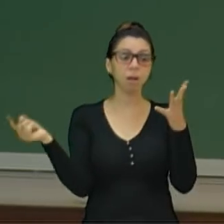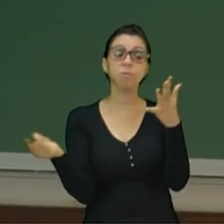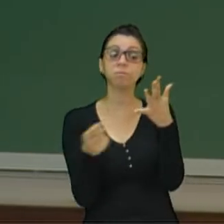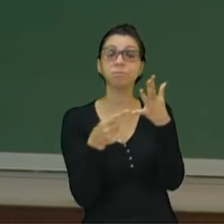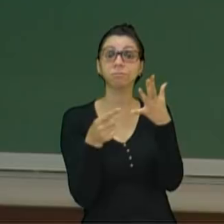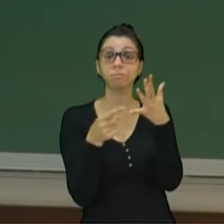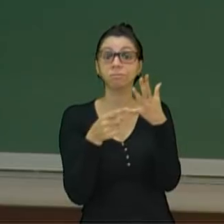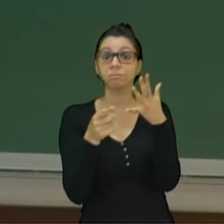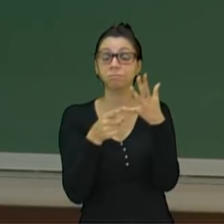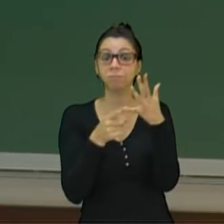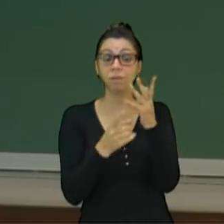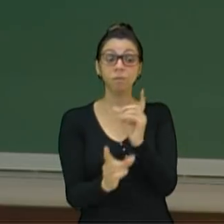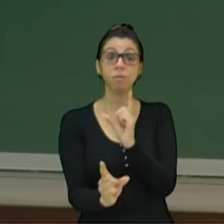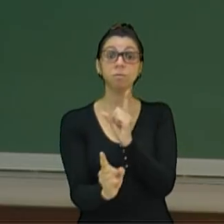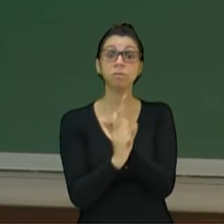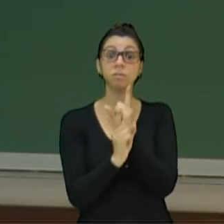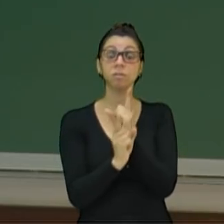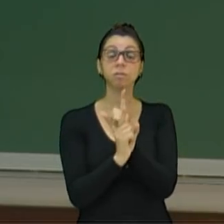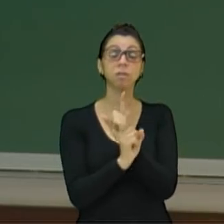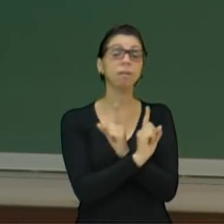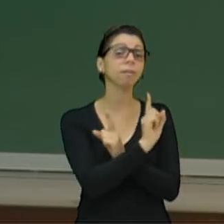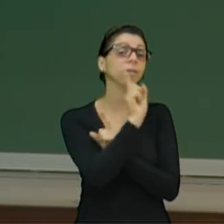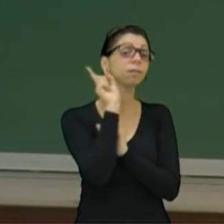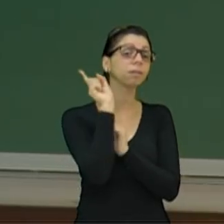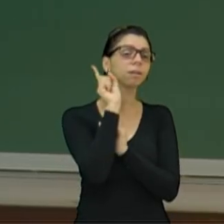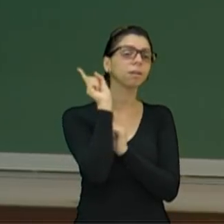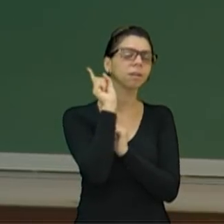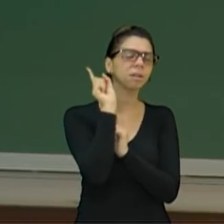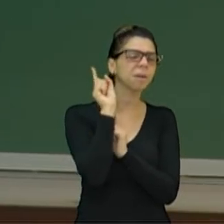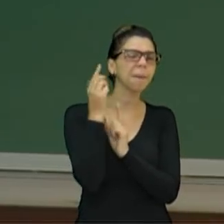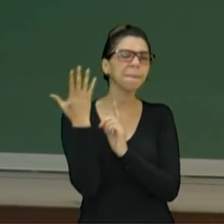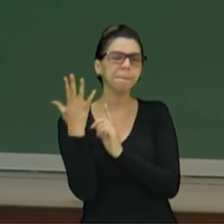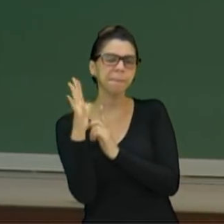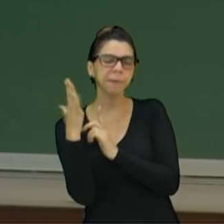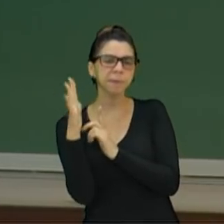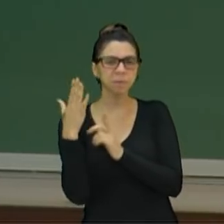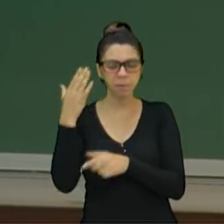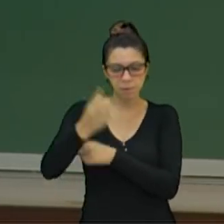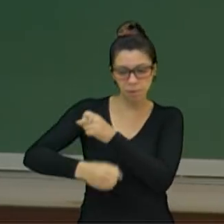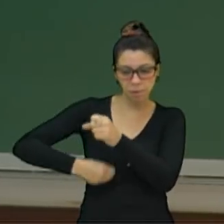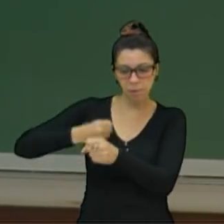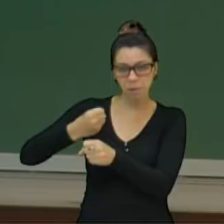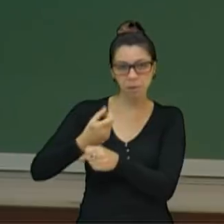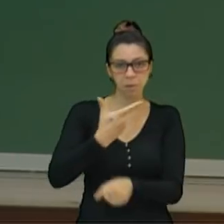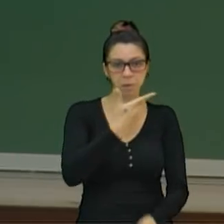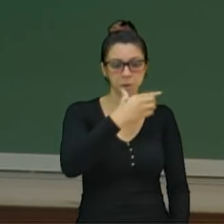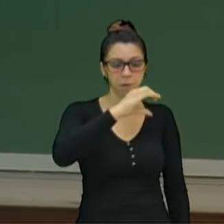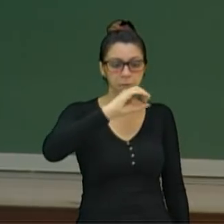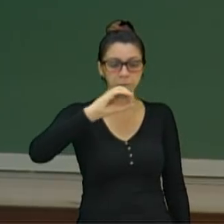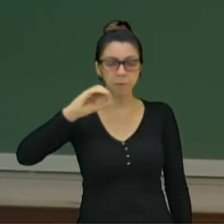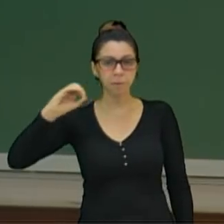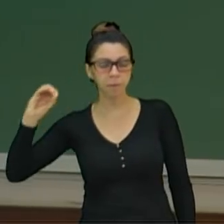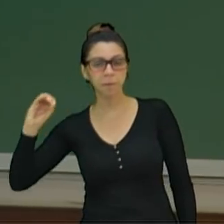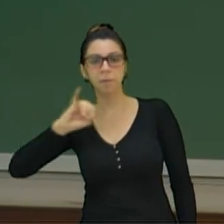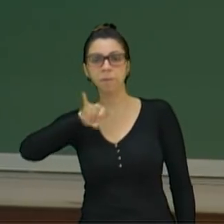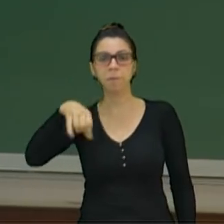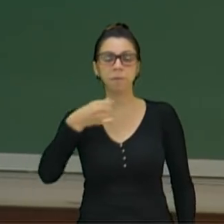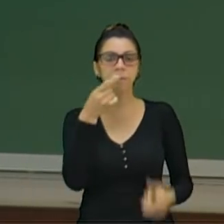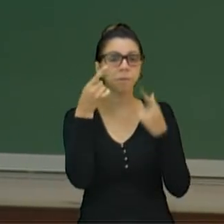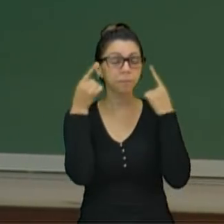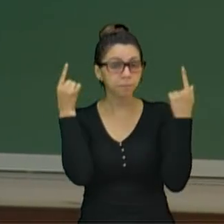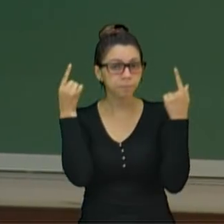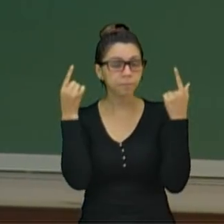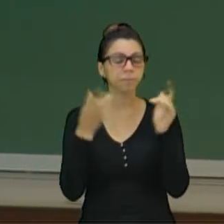sabor? Ele foi descoberto lá por meio do ano 2000 por um japonês? Eu vou contar para vocês. E esse